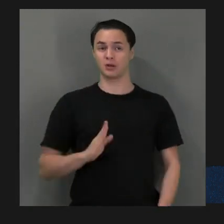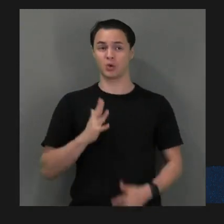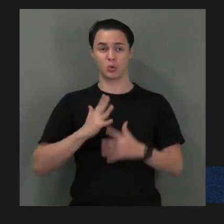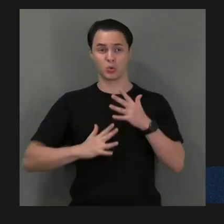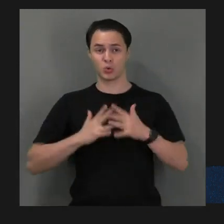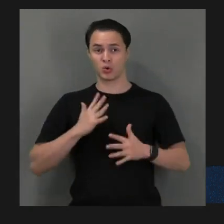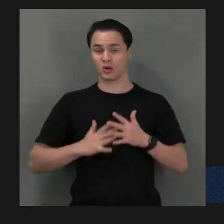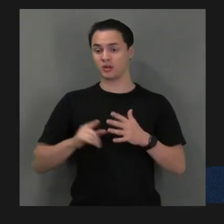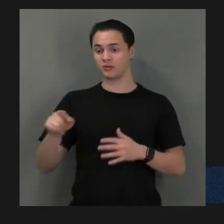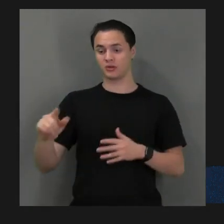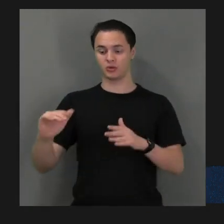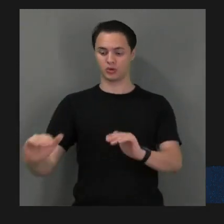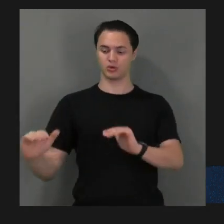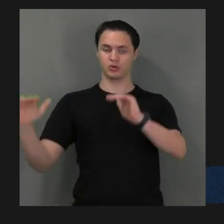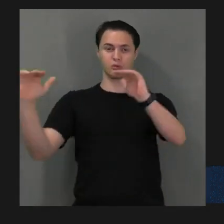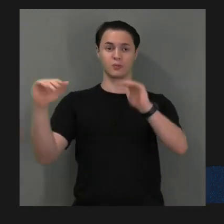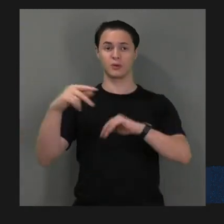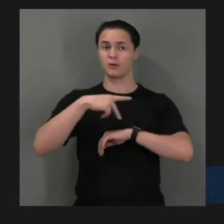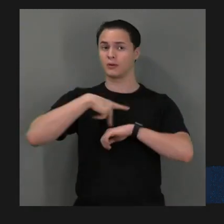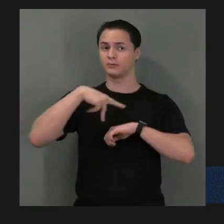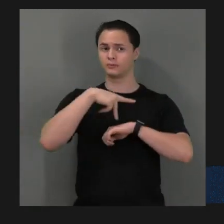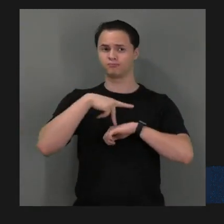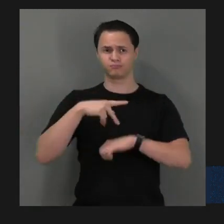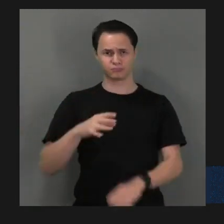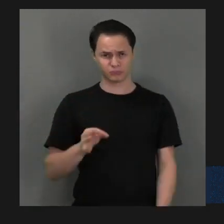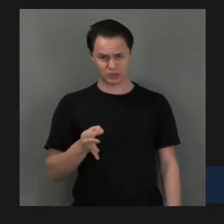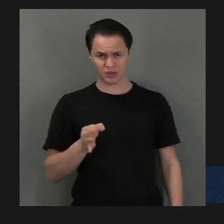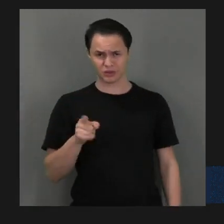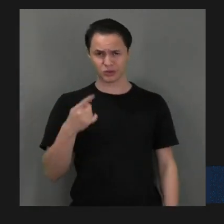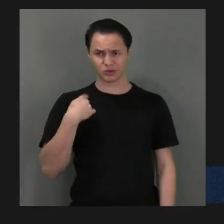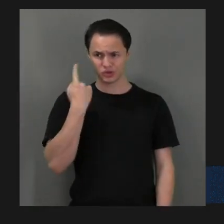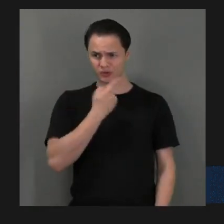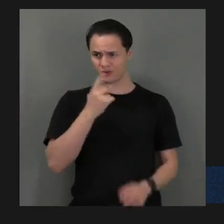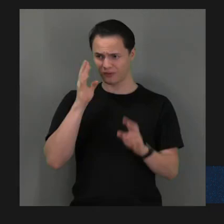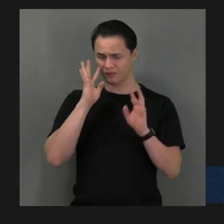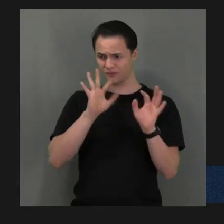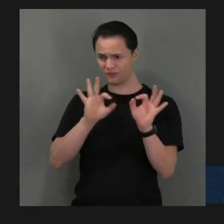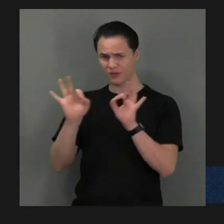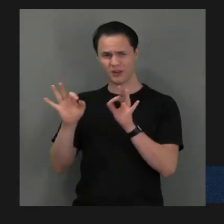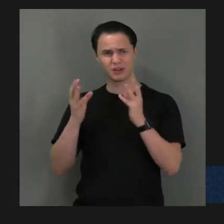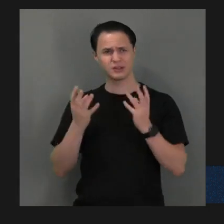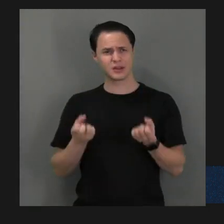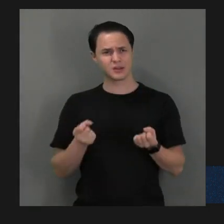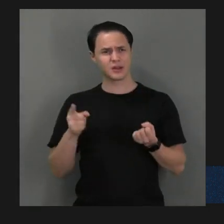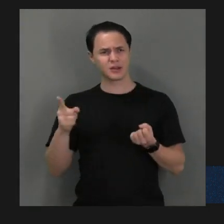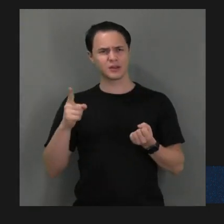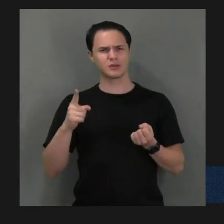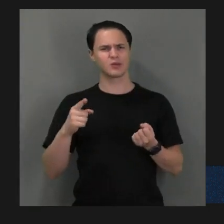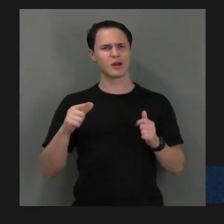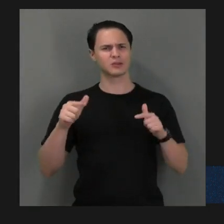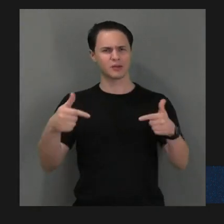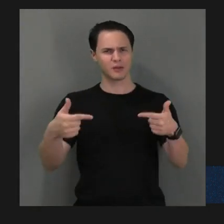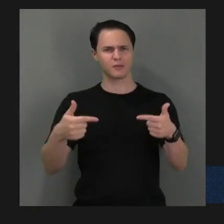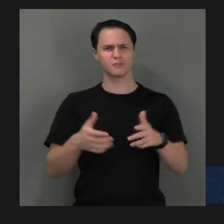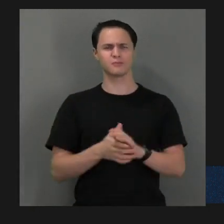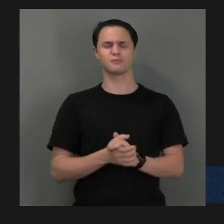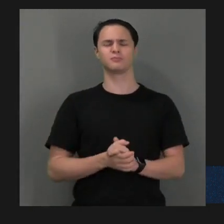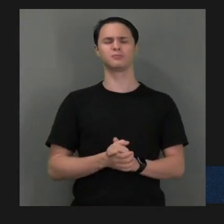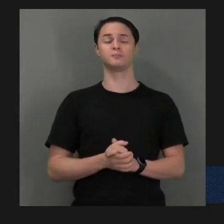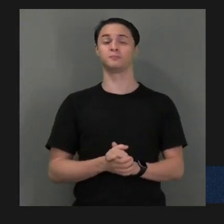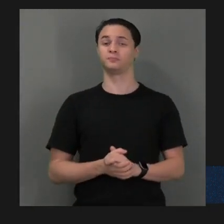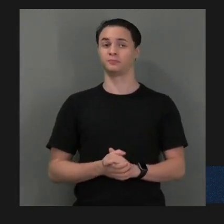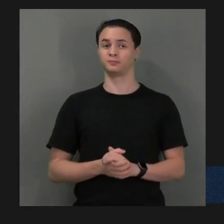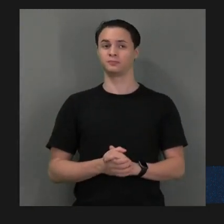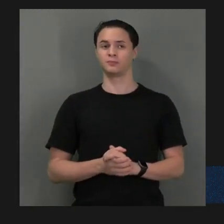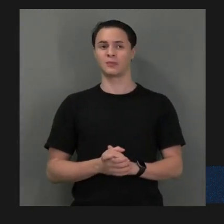na soberania daquele país? É isso que a gente está vendo? E vamos aceitar esse tipo de postura?